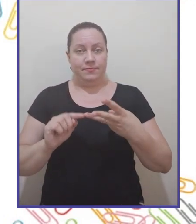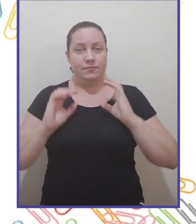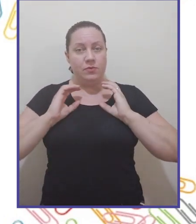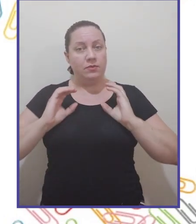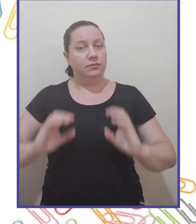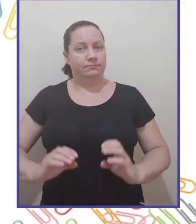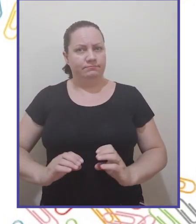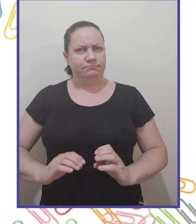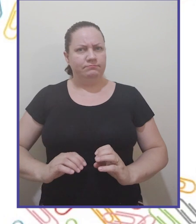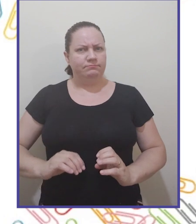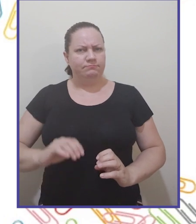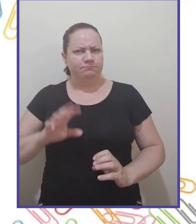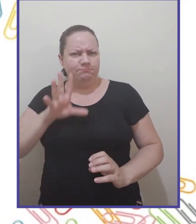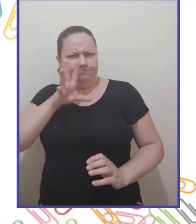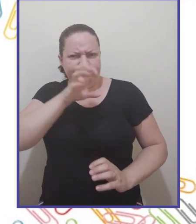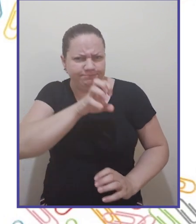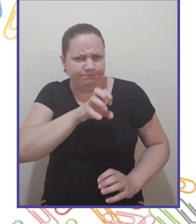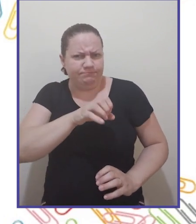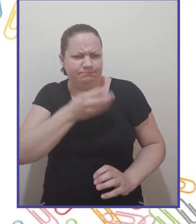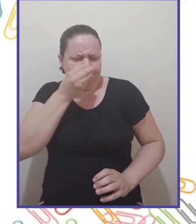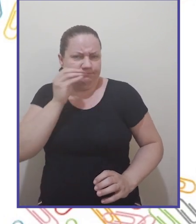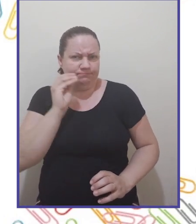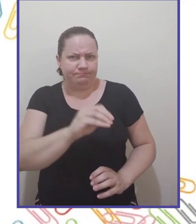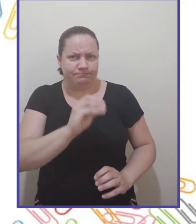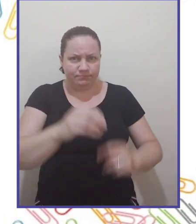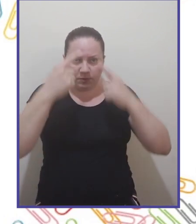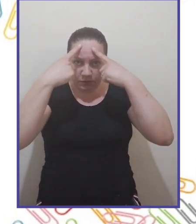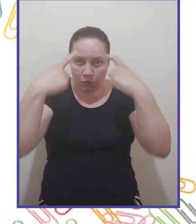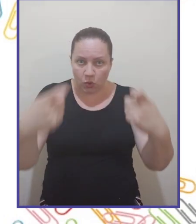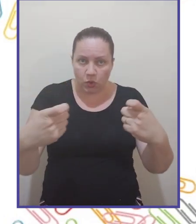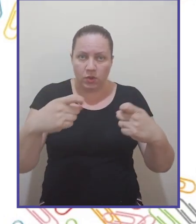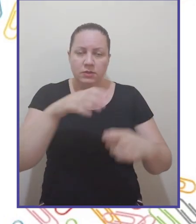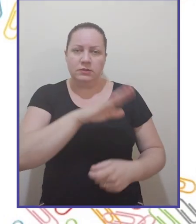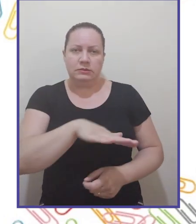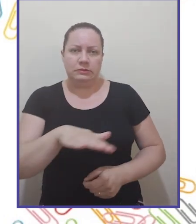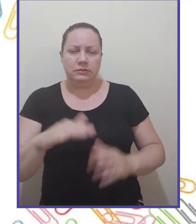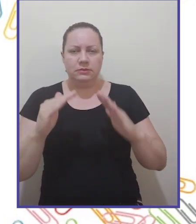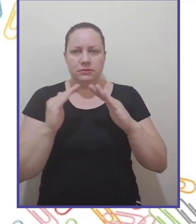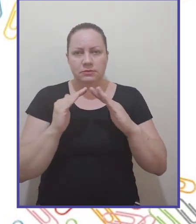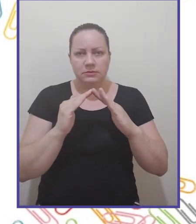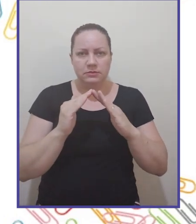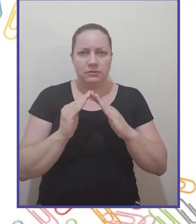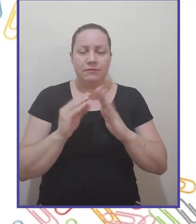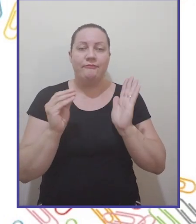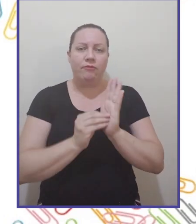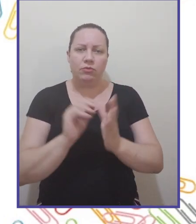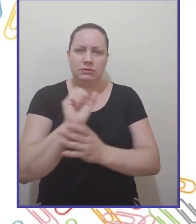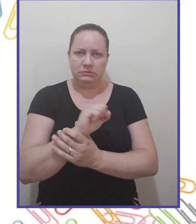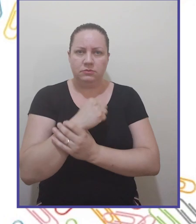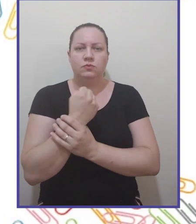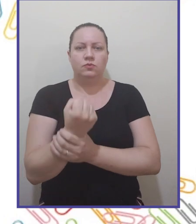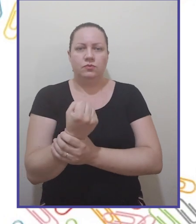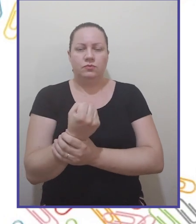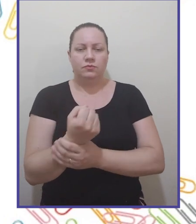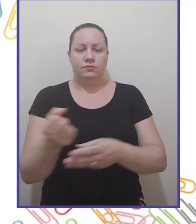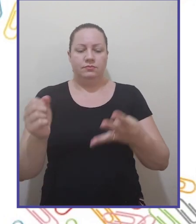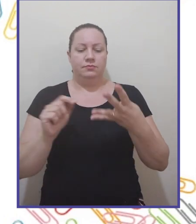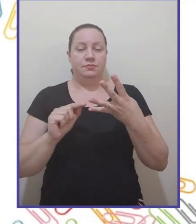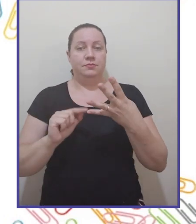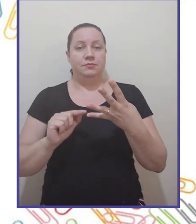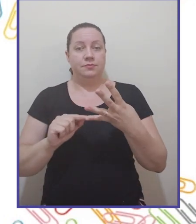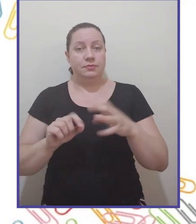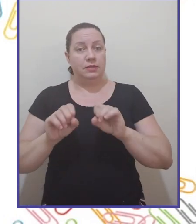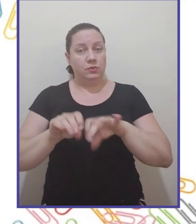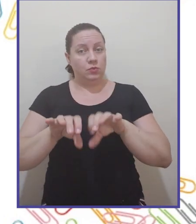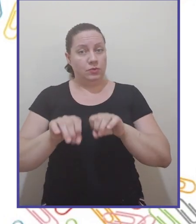Comportamentais, abuso e negligência, violência doméstica, falta de medidas de segurança.